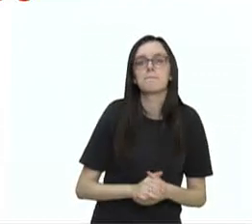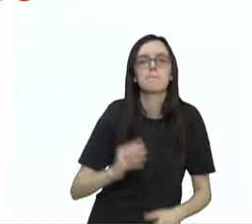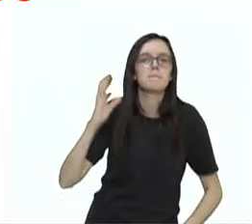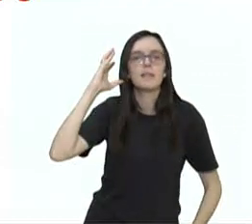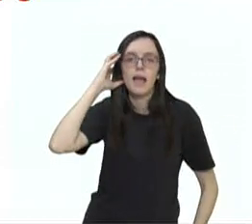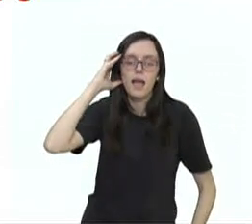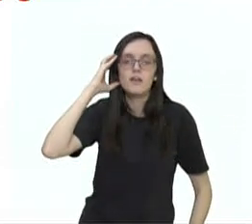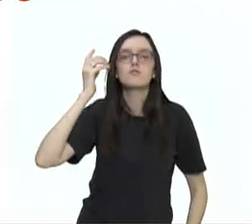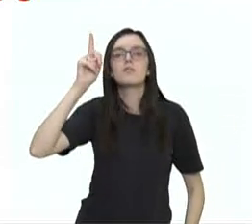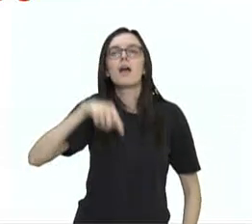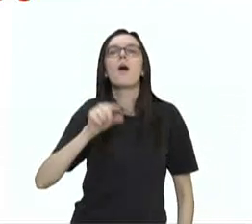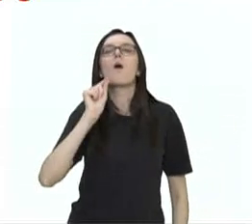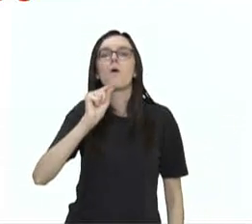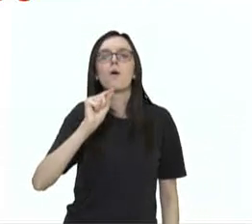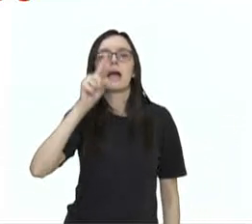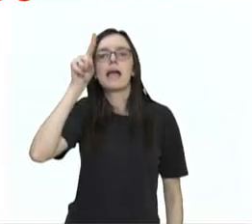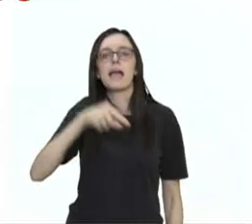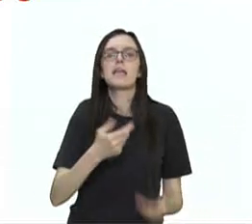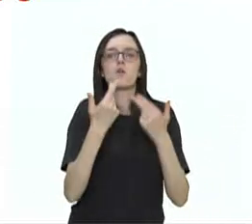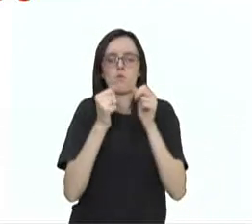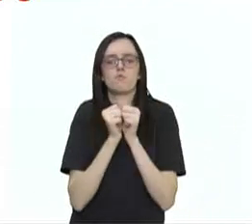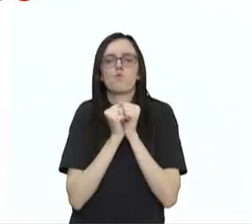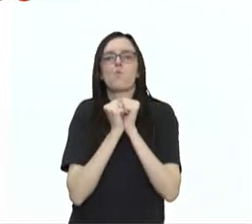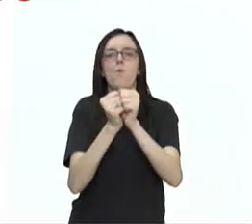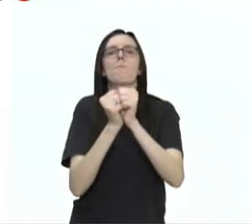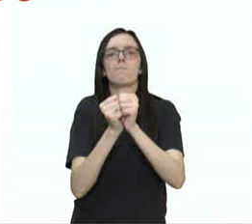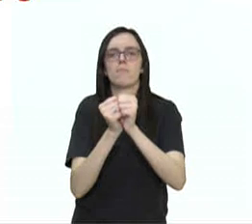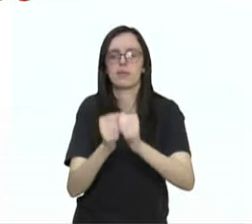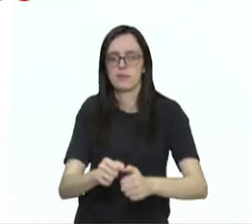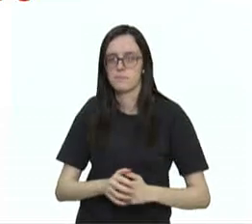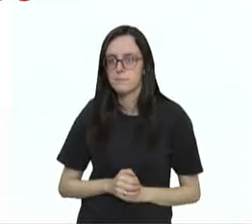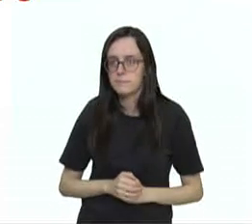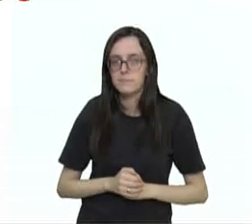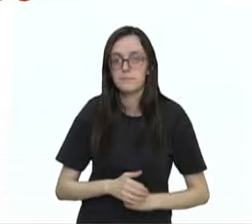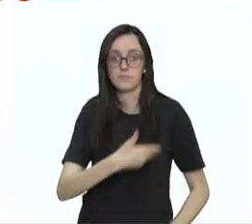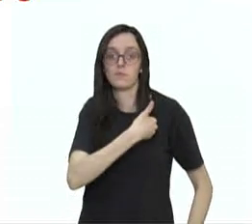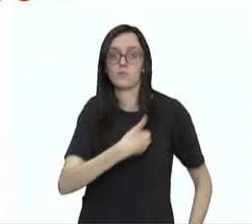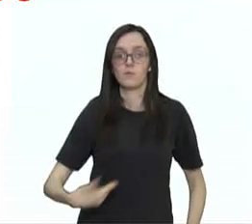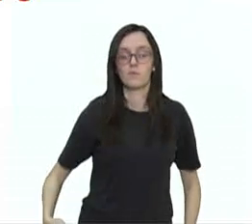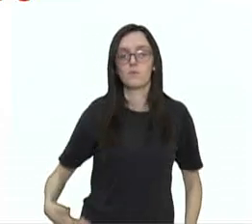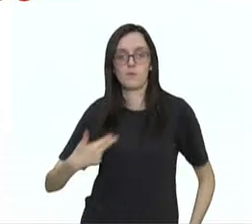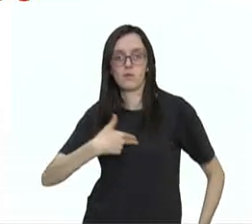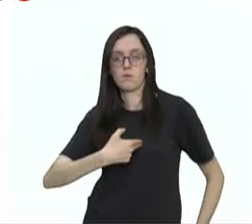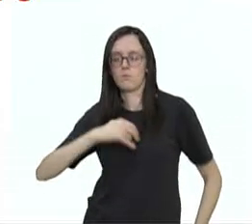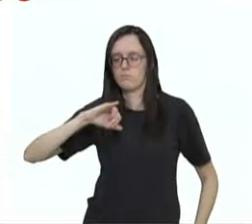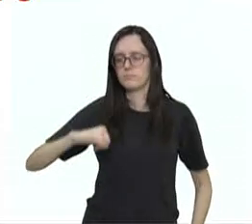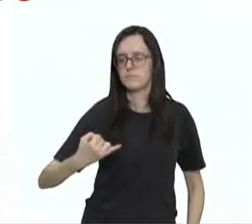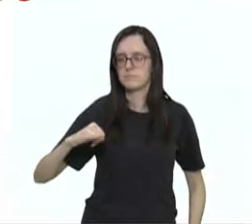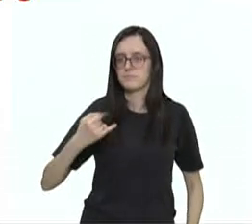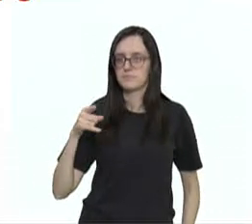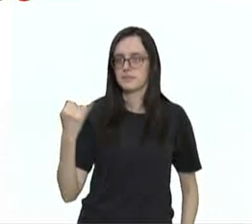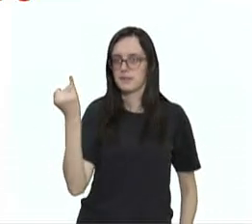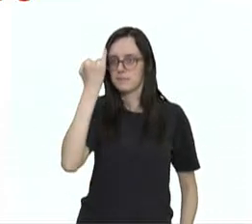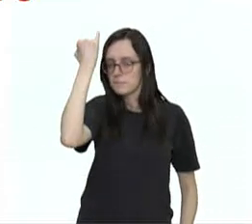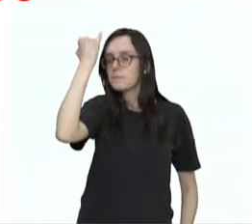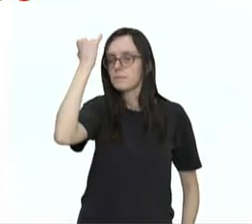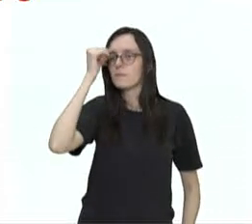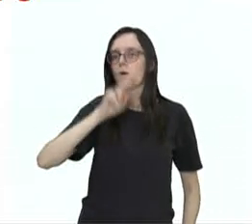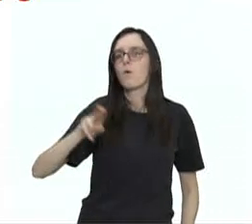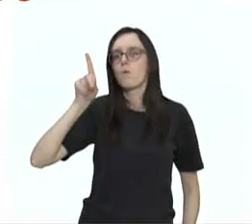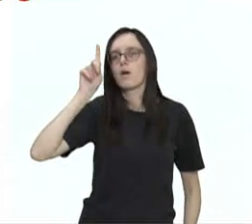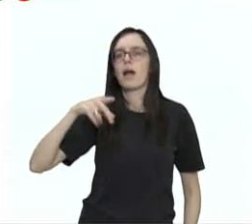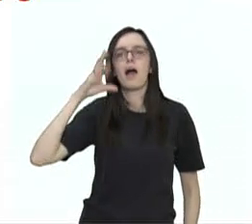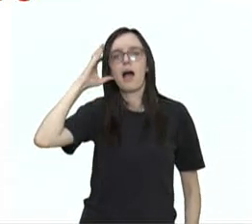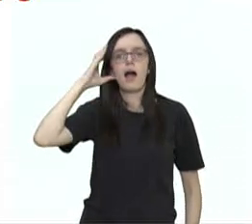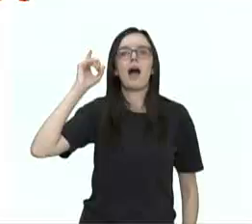passou, desde o início, a ser um companheiro. O governo Vargas aproveitou-se dessa importância usando o rádio